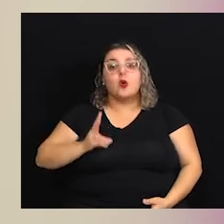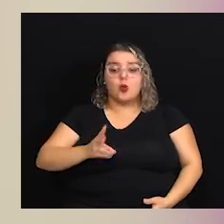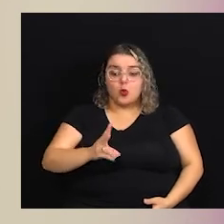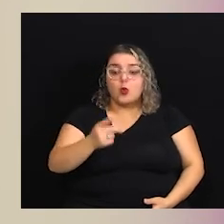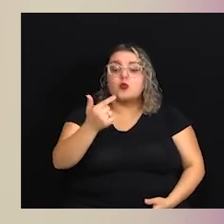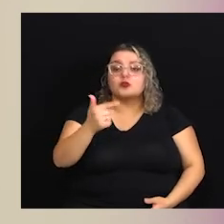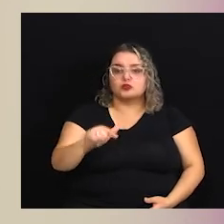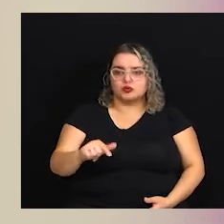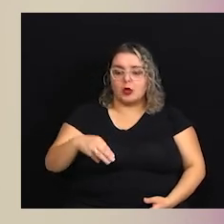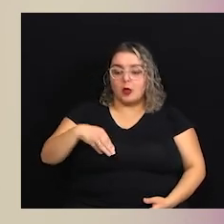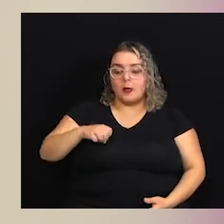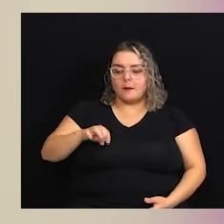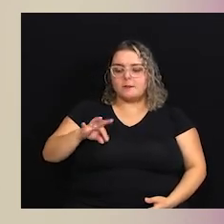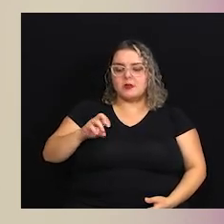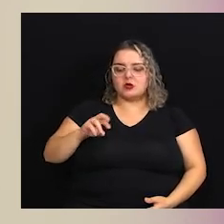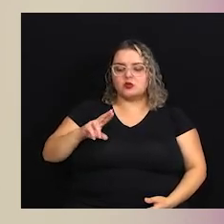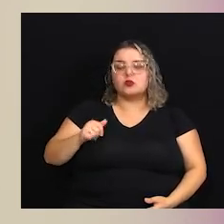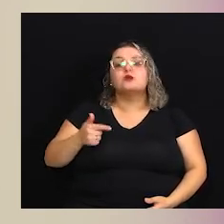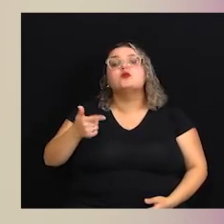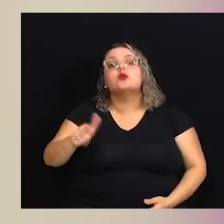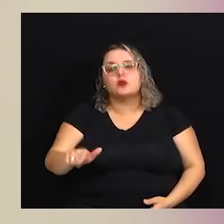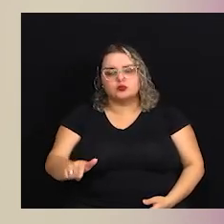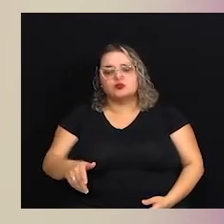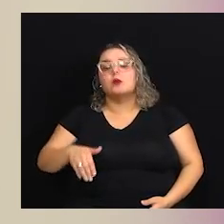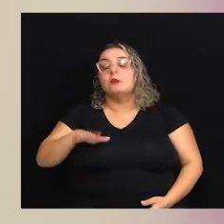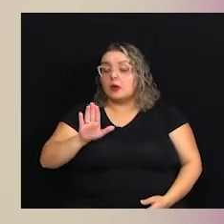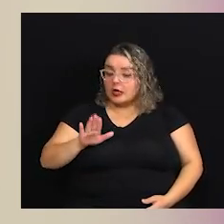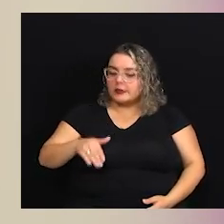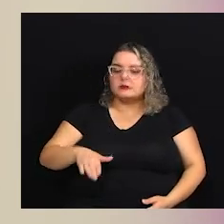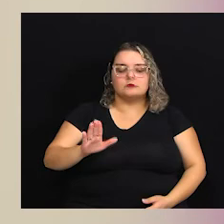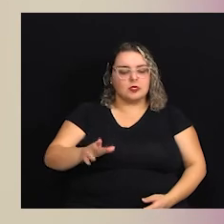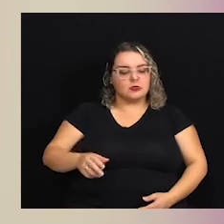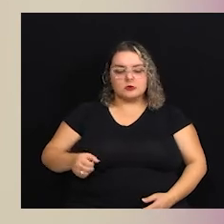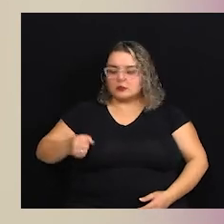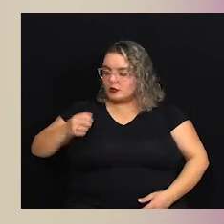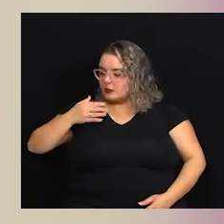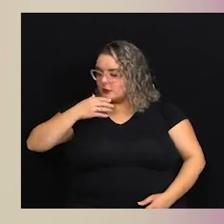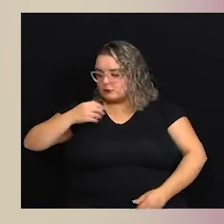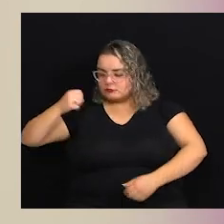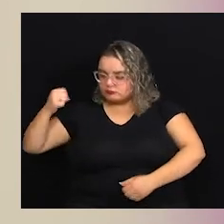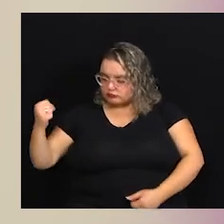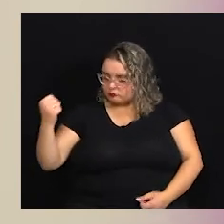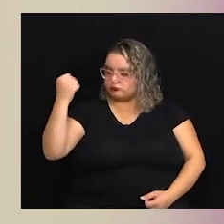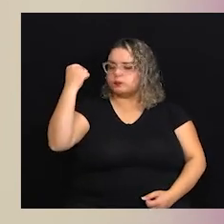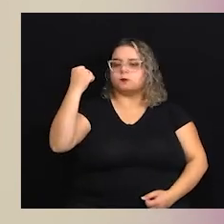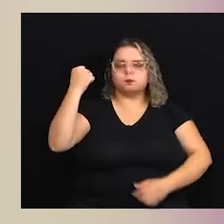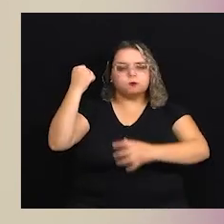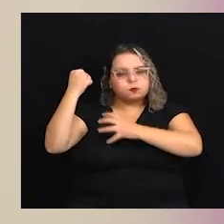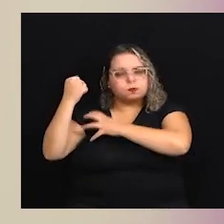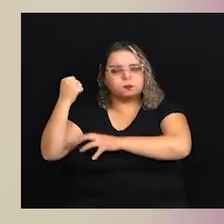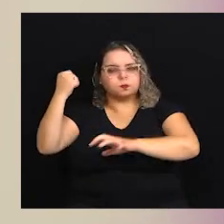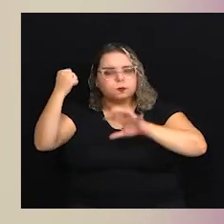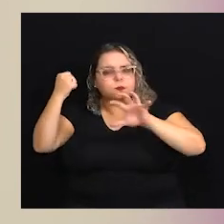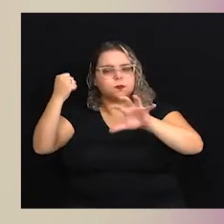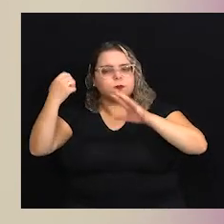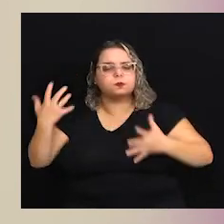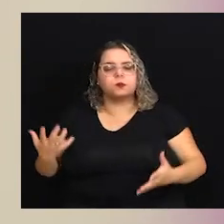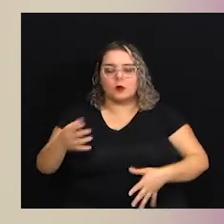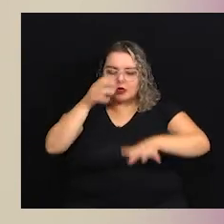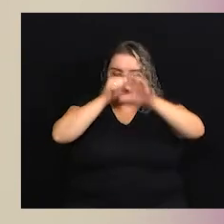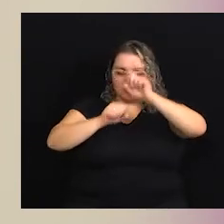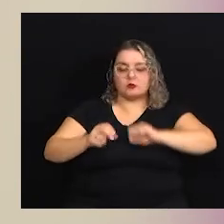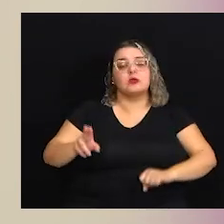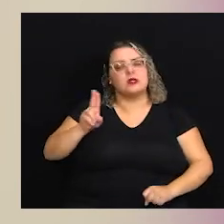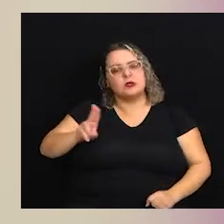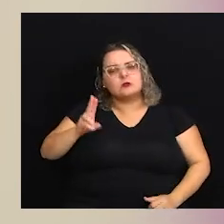persistir, ou seja, mentor, eu vou persistir, eu vou cada vez mais me empoderar mais no sentido de aprender,